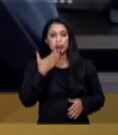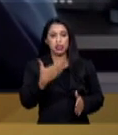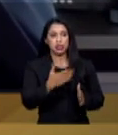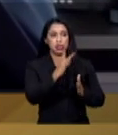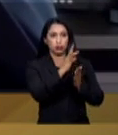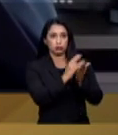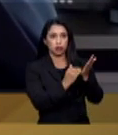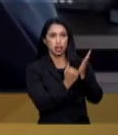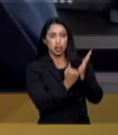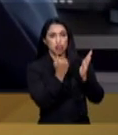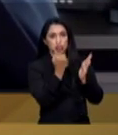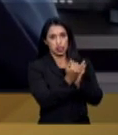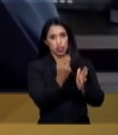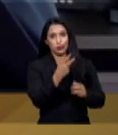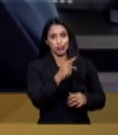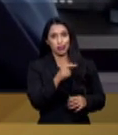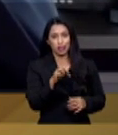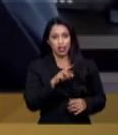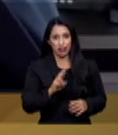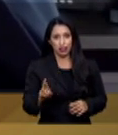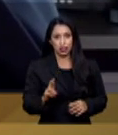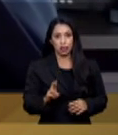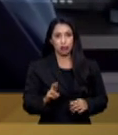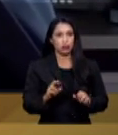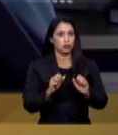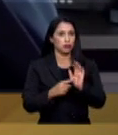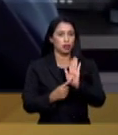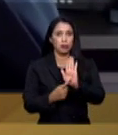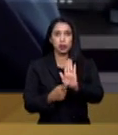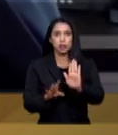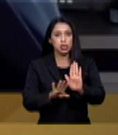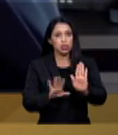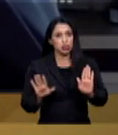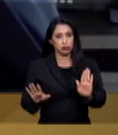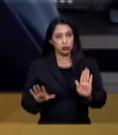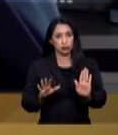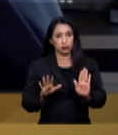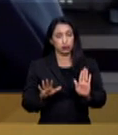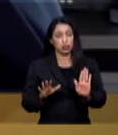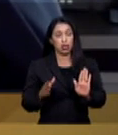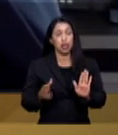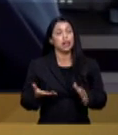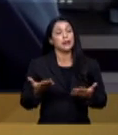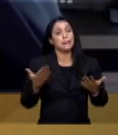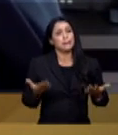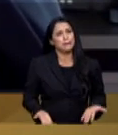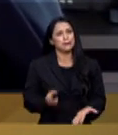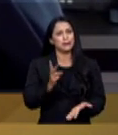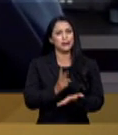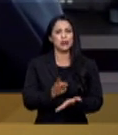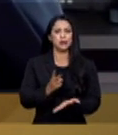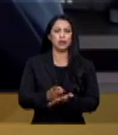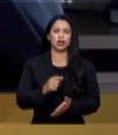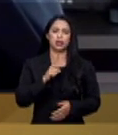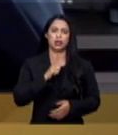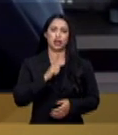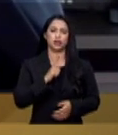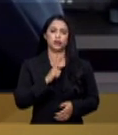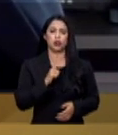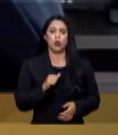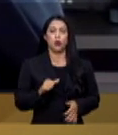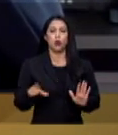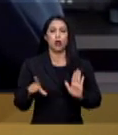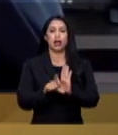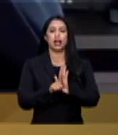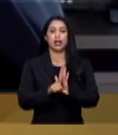do Procurador-Geral da República, que tem fé pública. Mas ainda que nós tivemos uma primeira lei